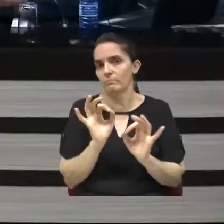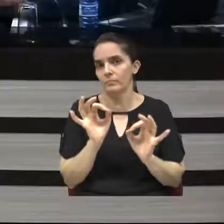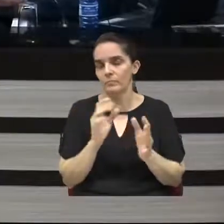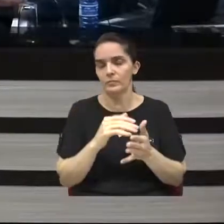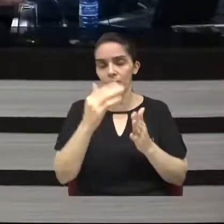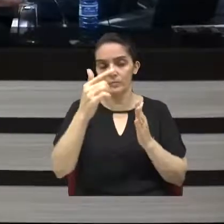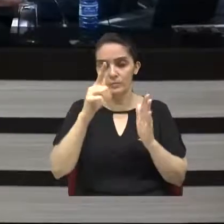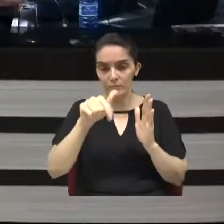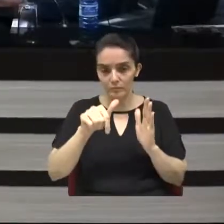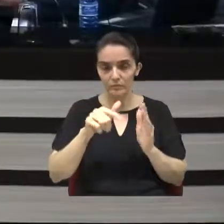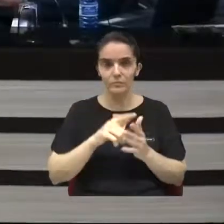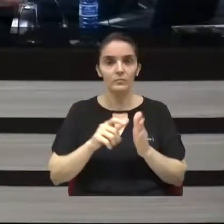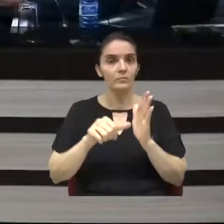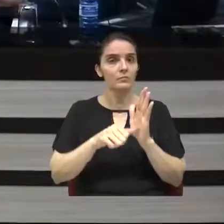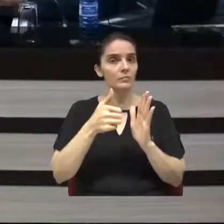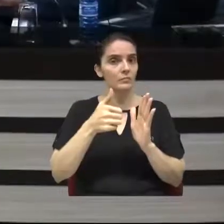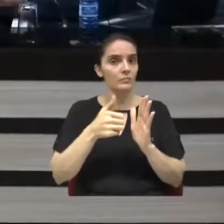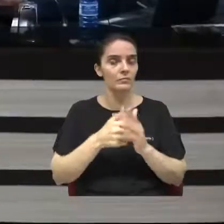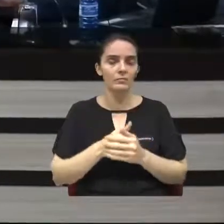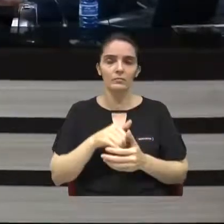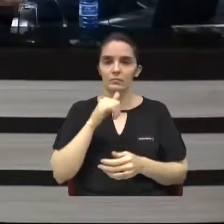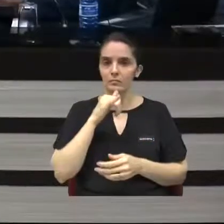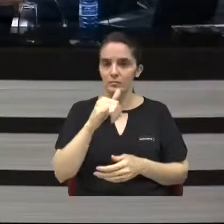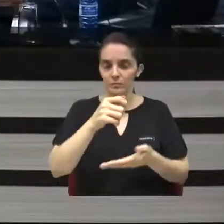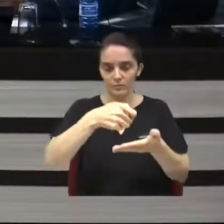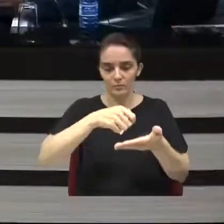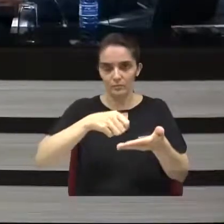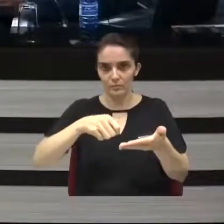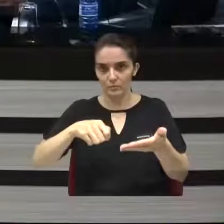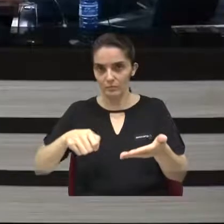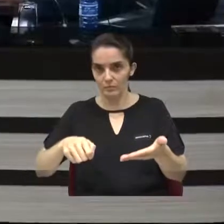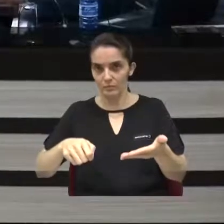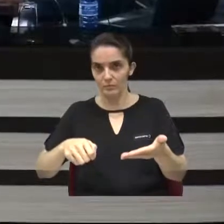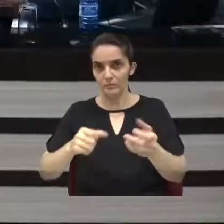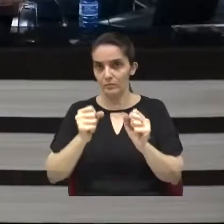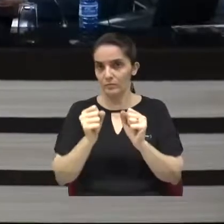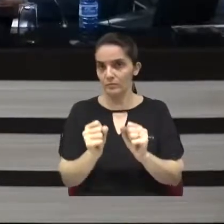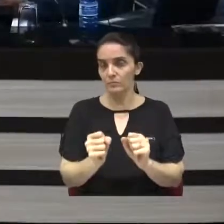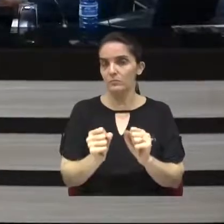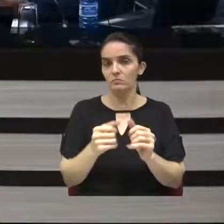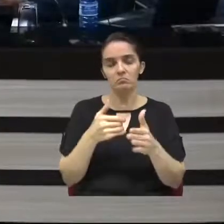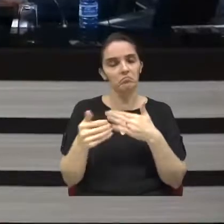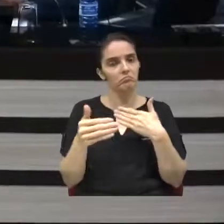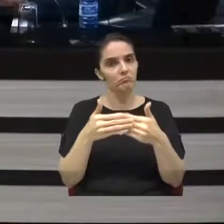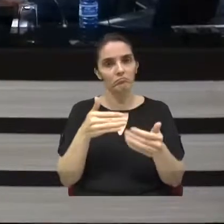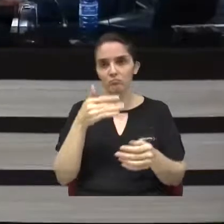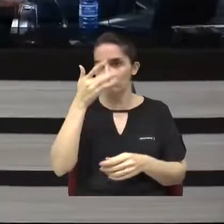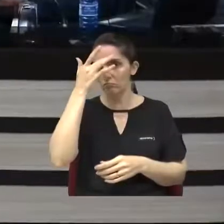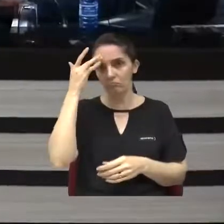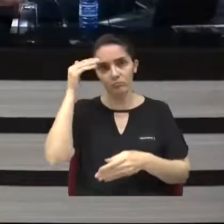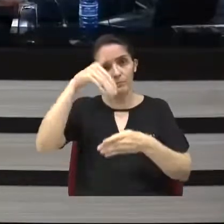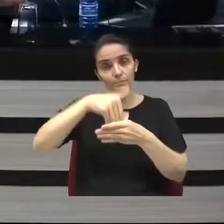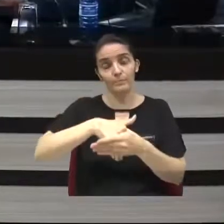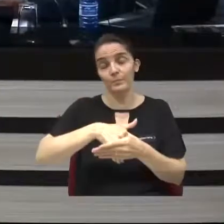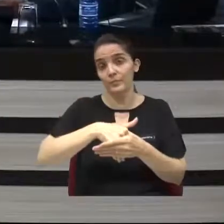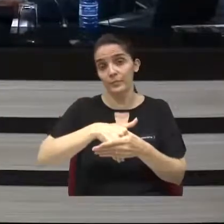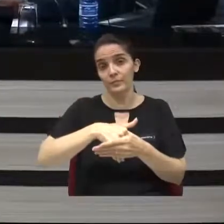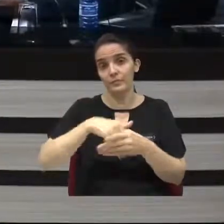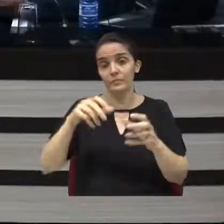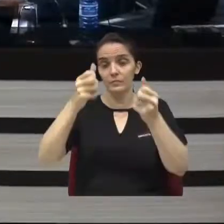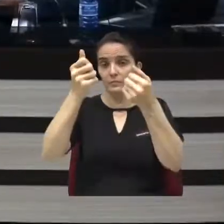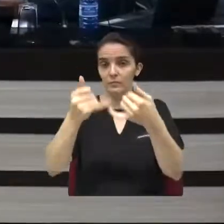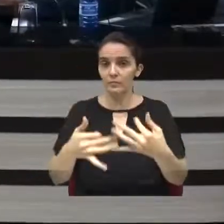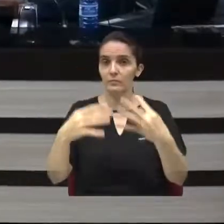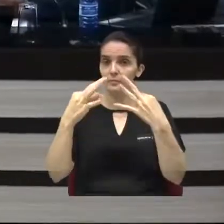respectivo. Primeiro, a denúncia escrita da infração poderá ser feita por qualquer eleitor com a exposição dos fatos